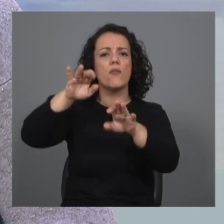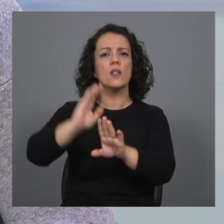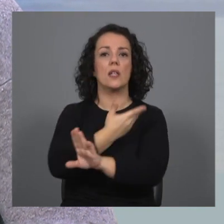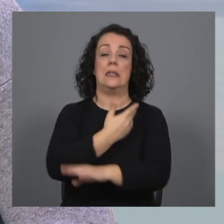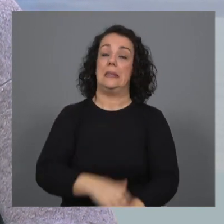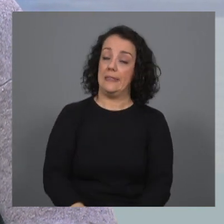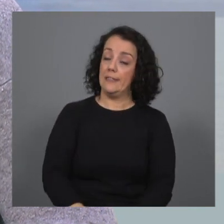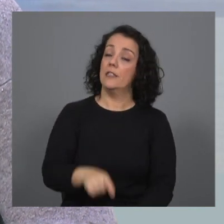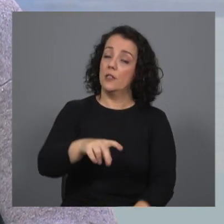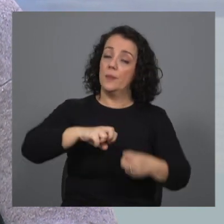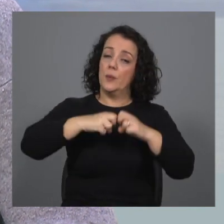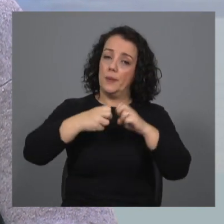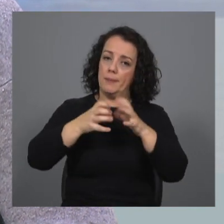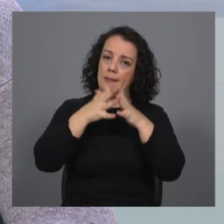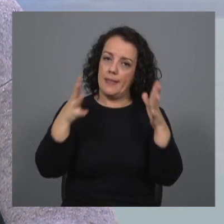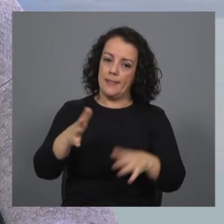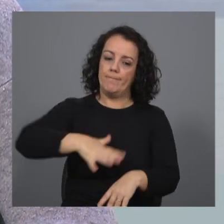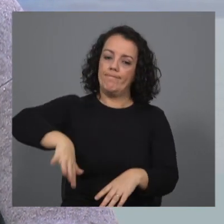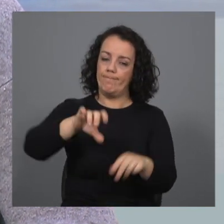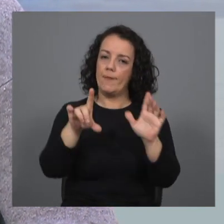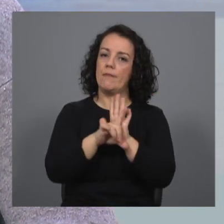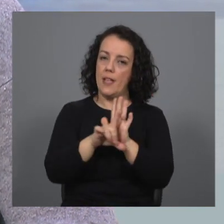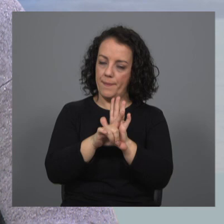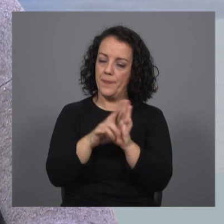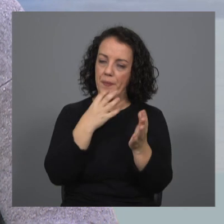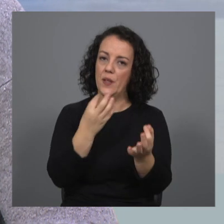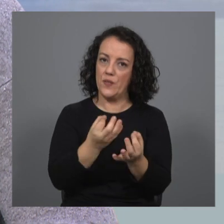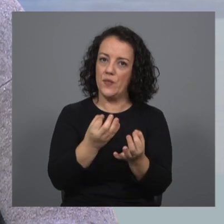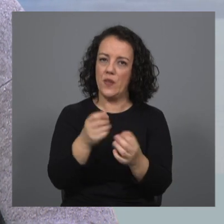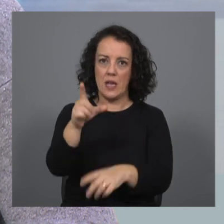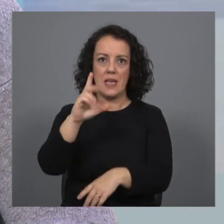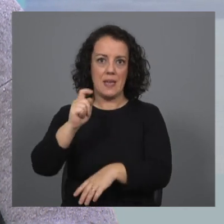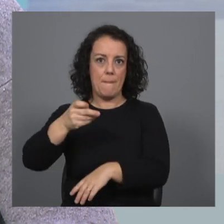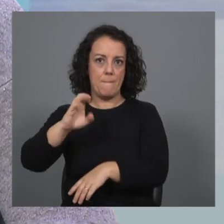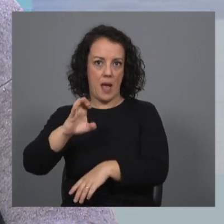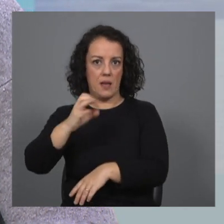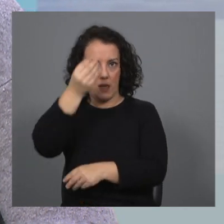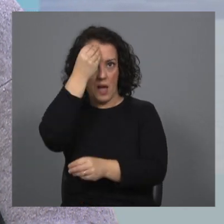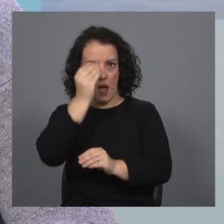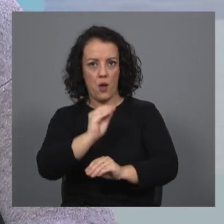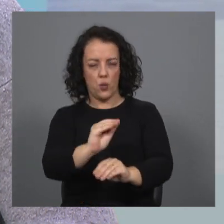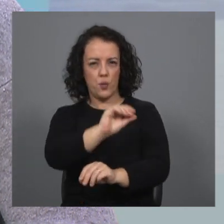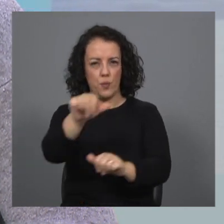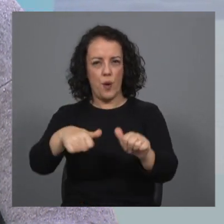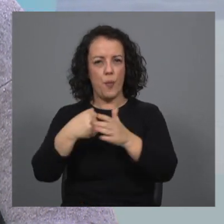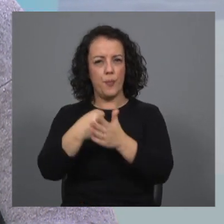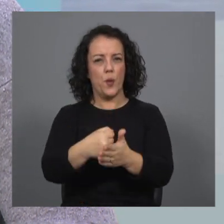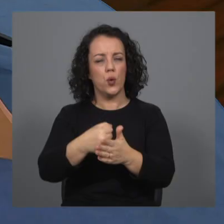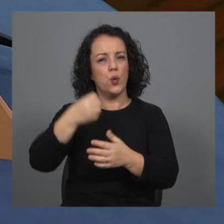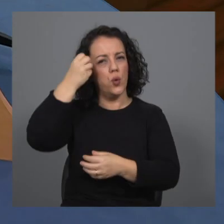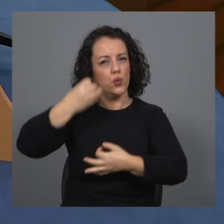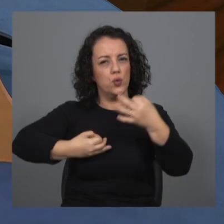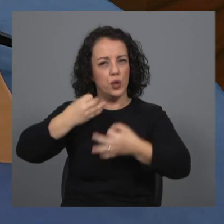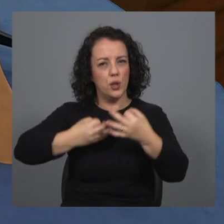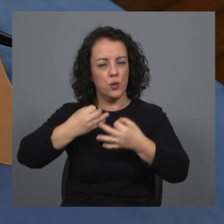grandes problemas do nosso quadro legal, Paulo. O SEPAC presta também assessoria jurídica nesse âmbito? Sim. Portanto, nós não temos